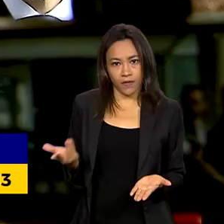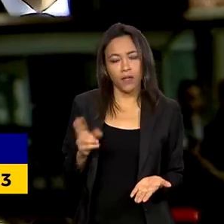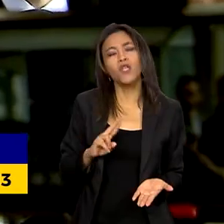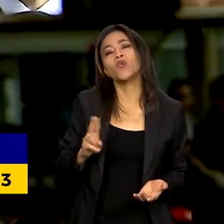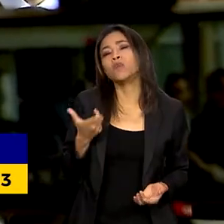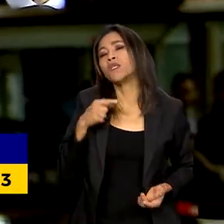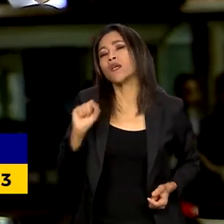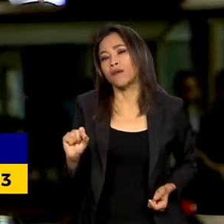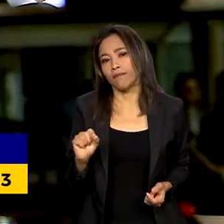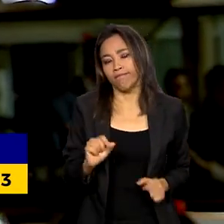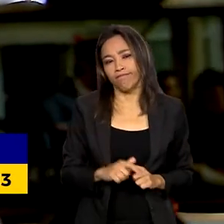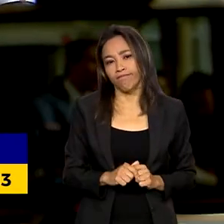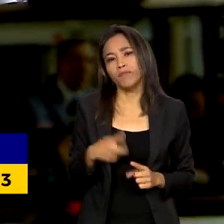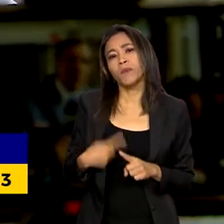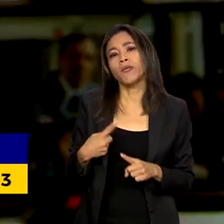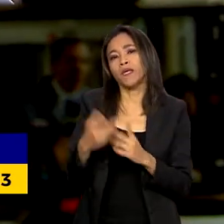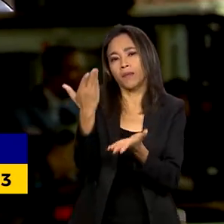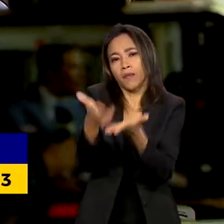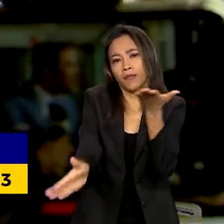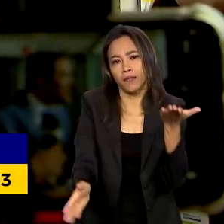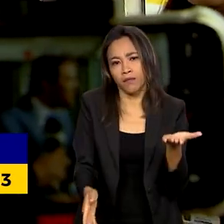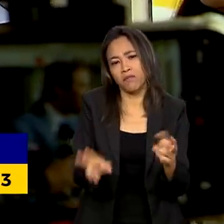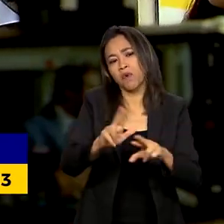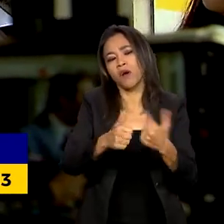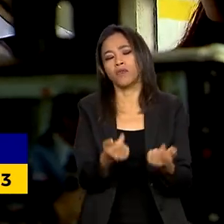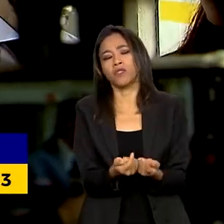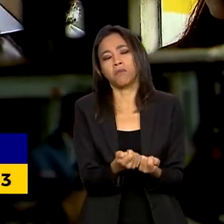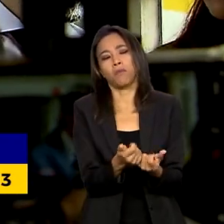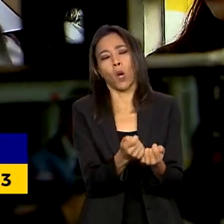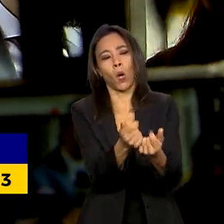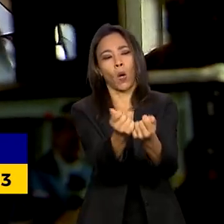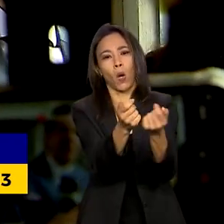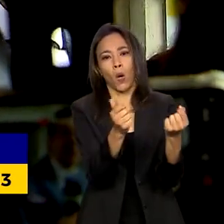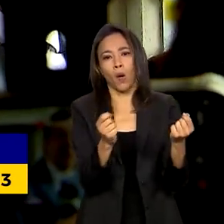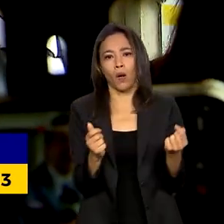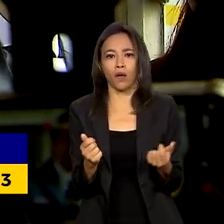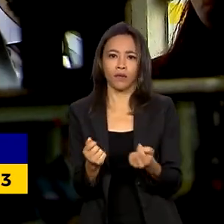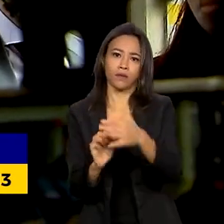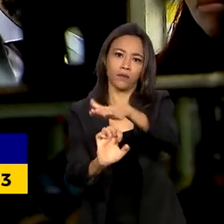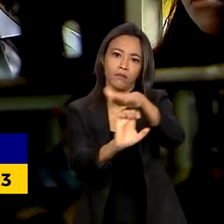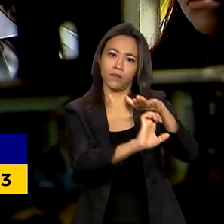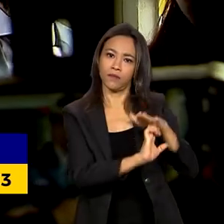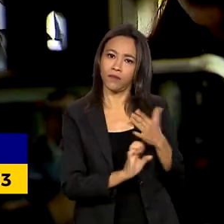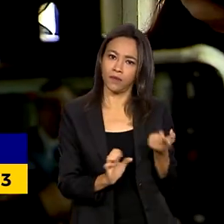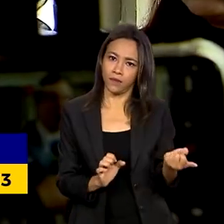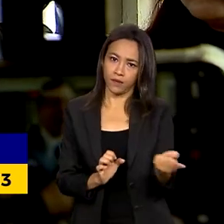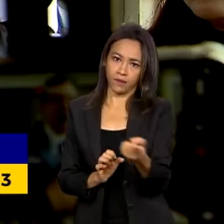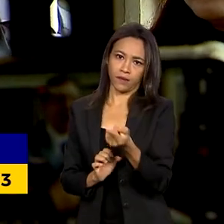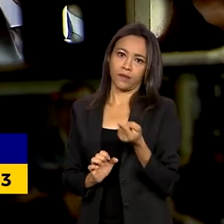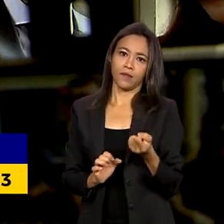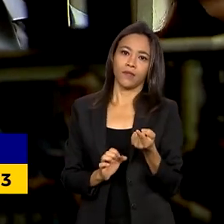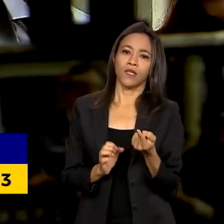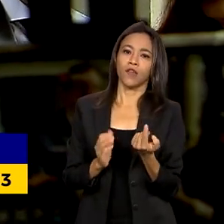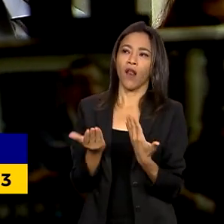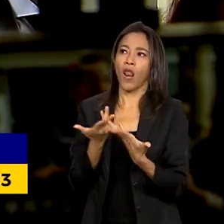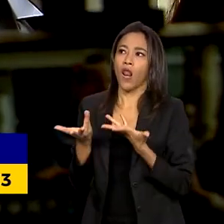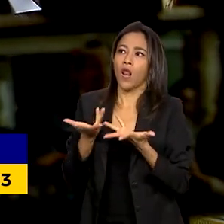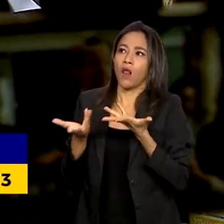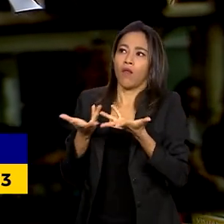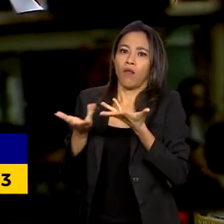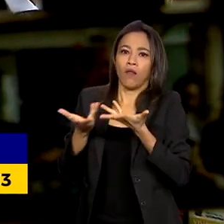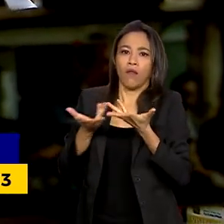quê? Em nome de meia dúzia que fazem lobby no Congresso e no